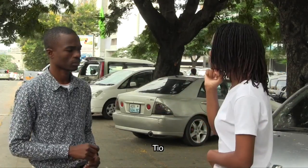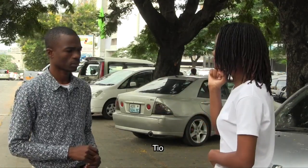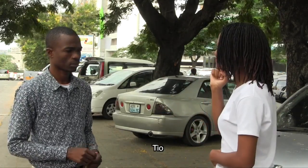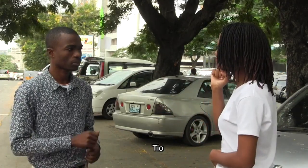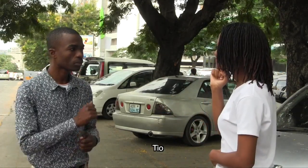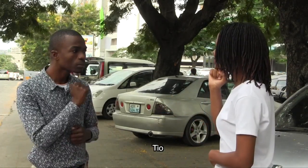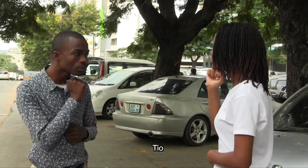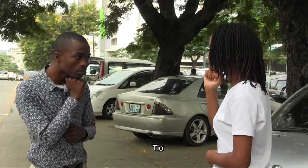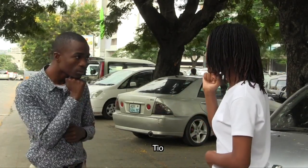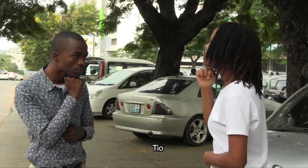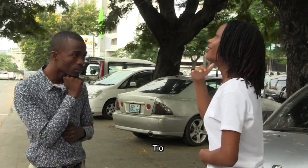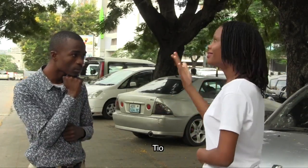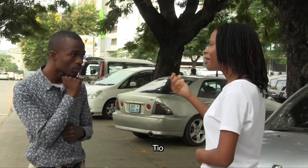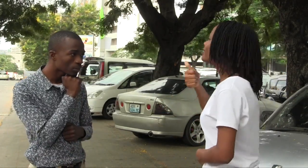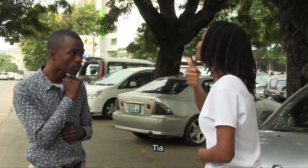Tio,